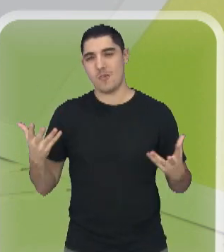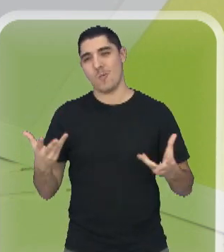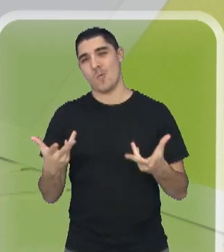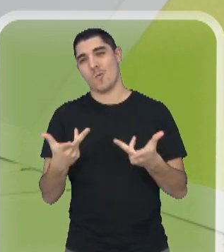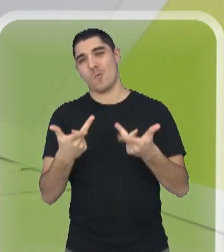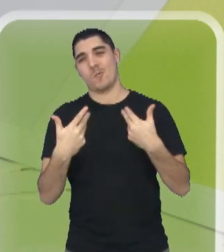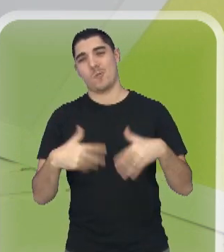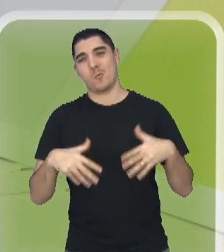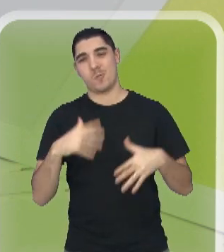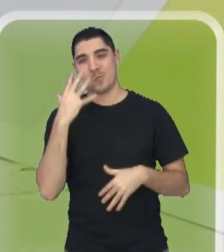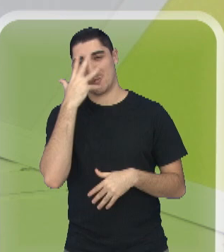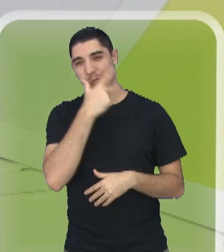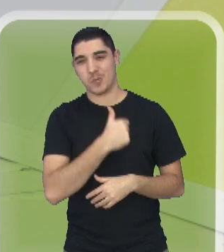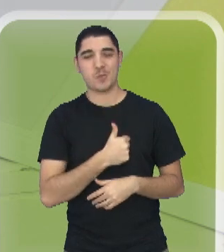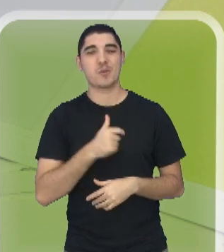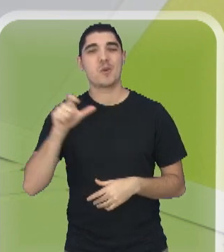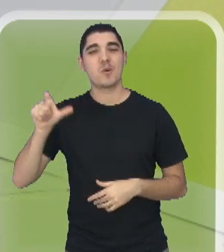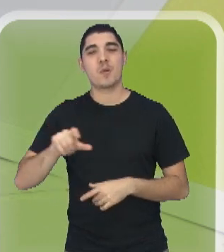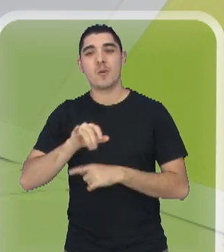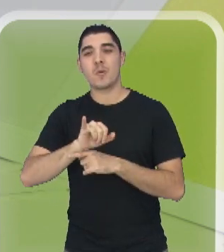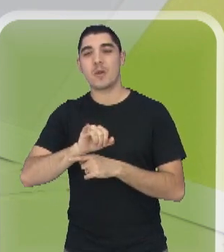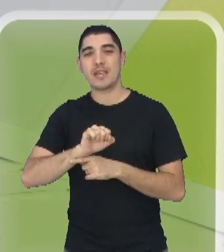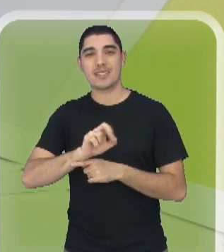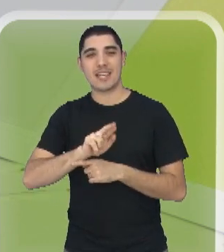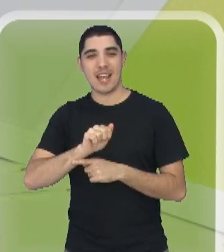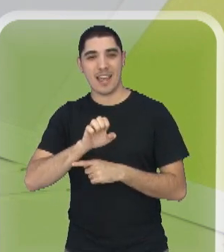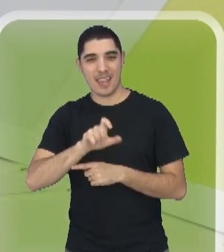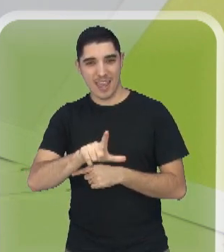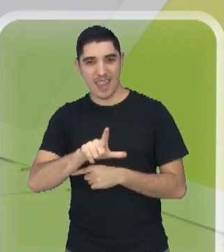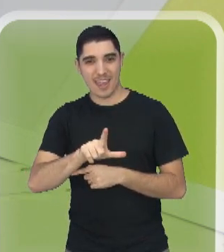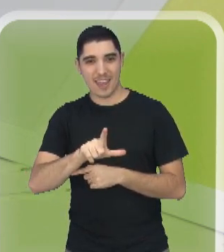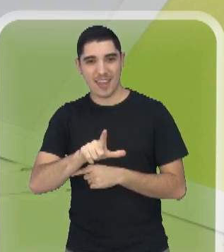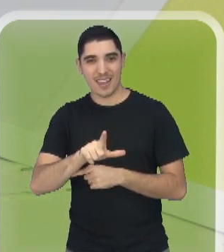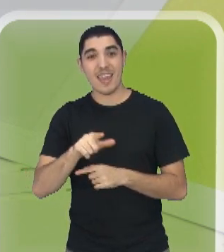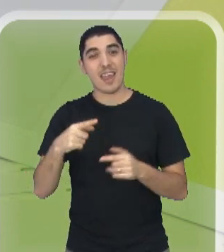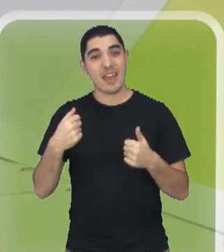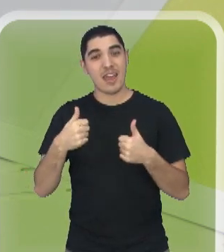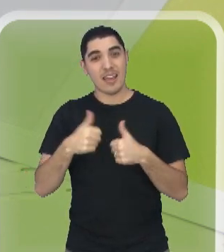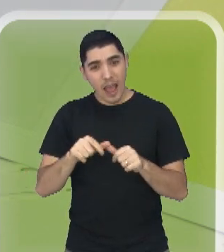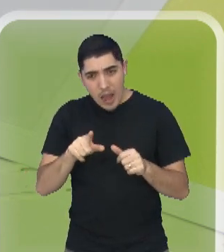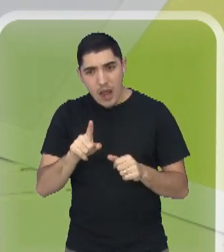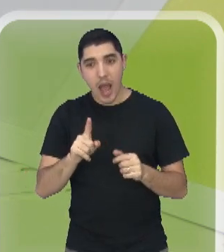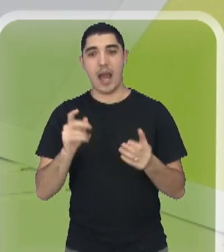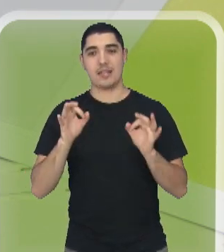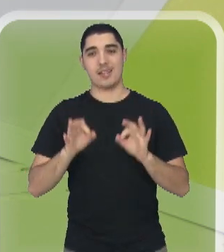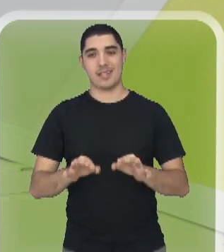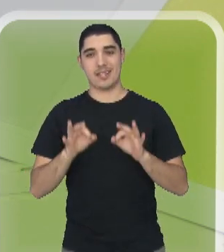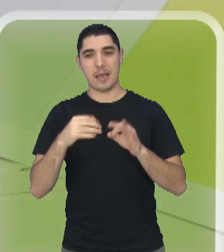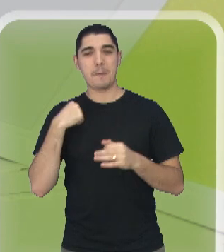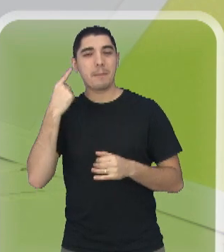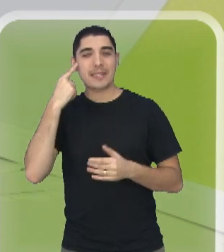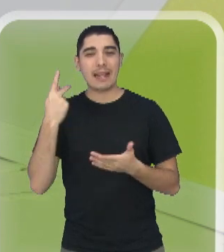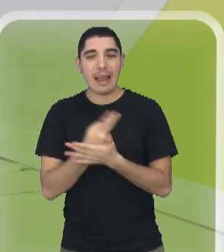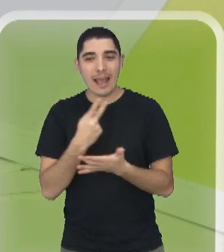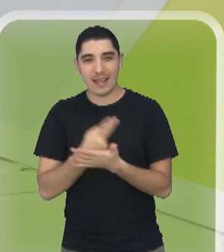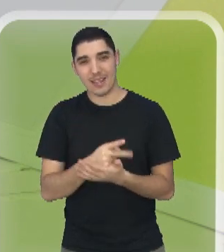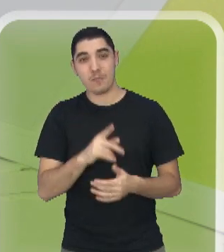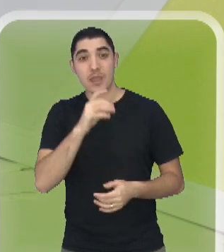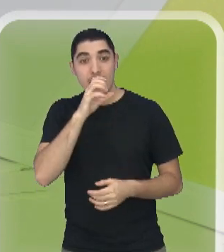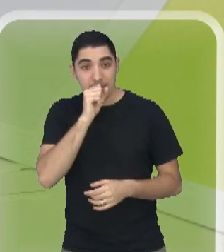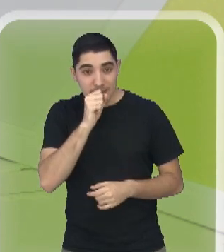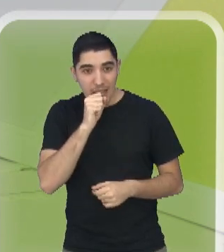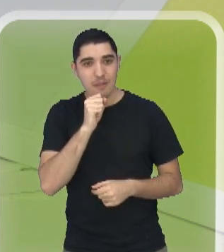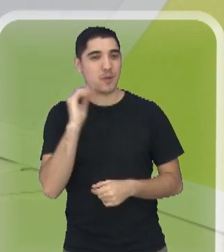que beleza, tabela que o... E botou errado ainda, porque era pra ter o resultado. Não, tá certo. Tá certo, olha lá, tô falando bobagem. Sábado, popularmente conhecido